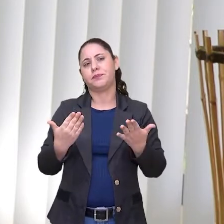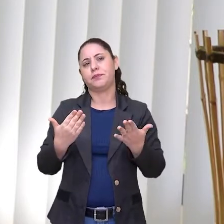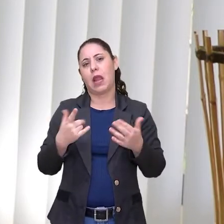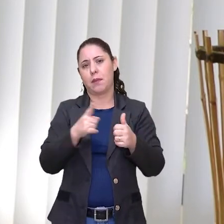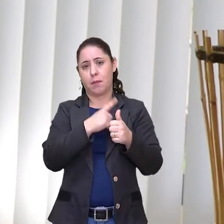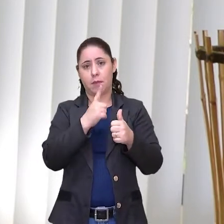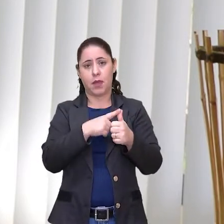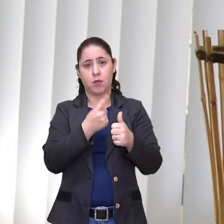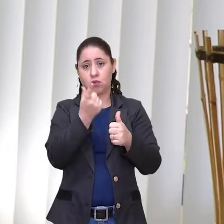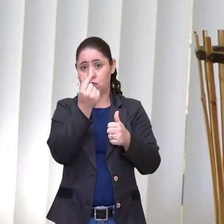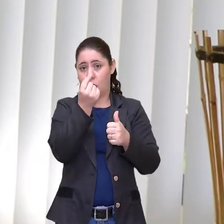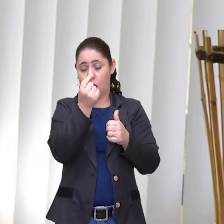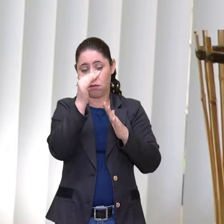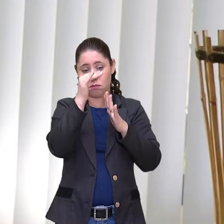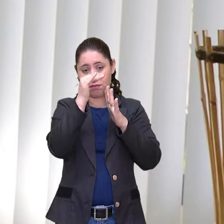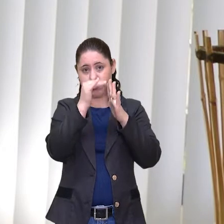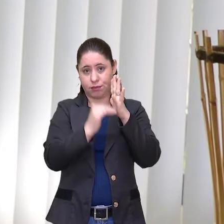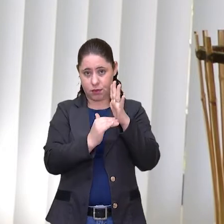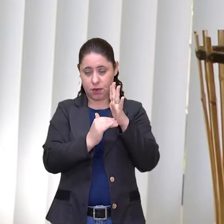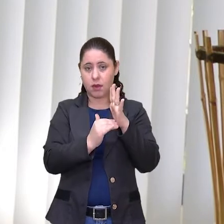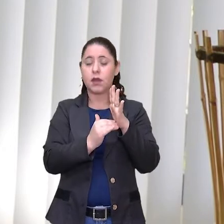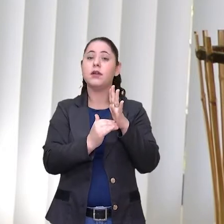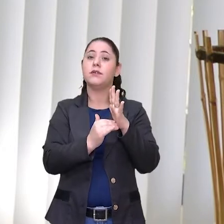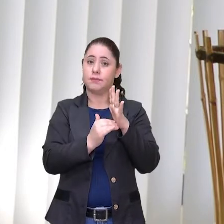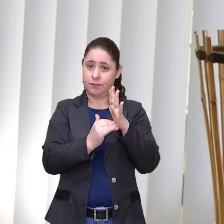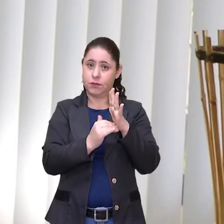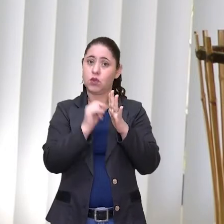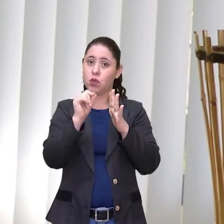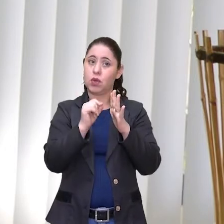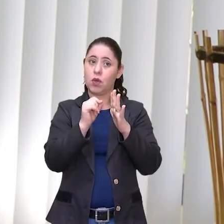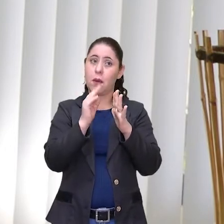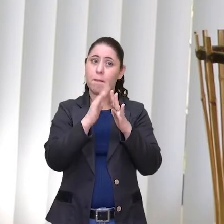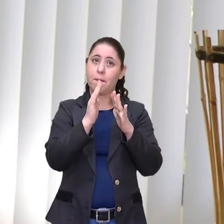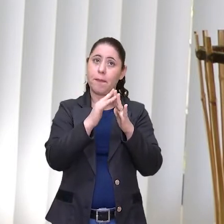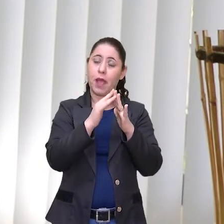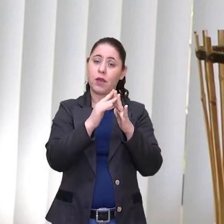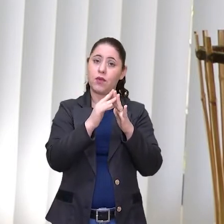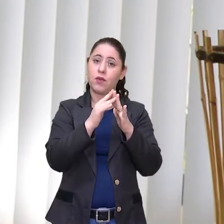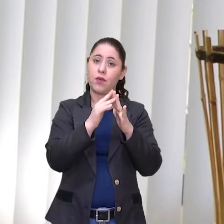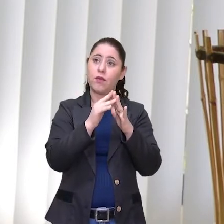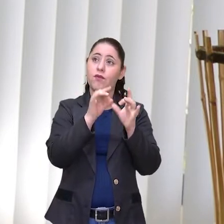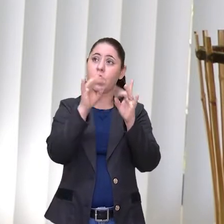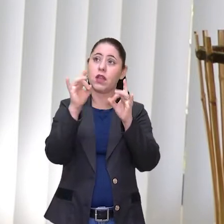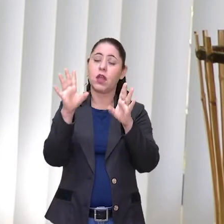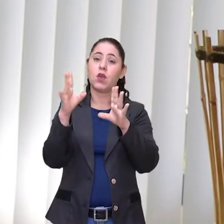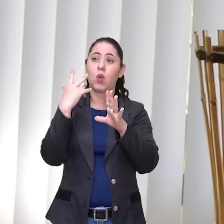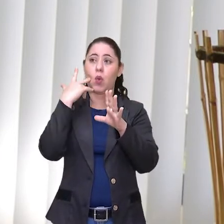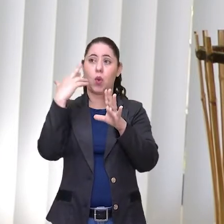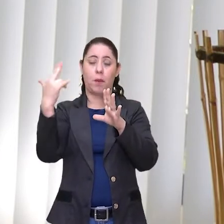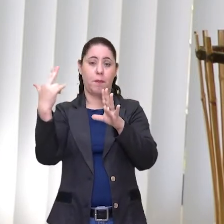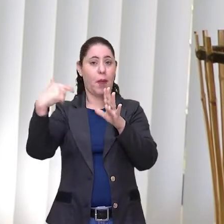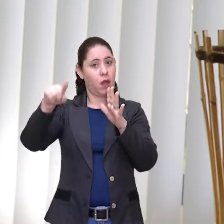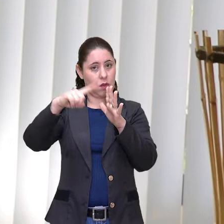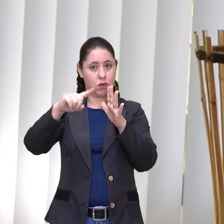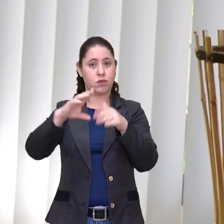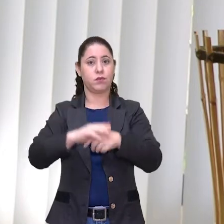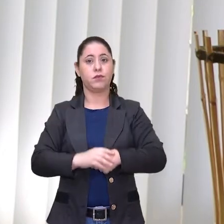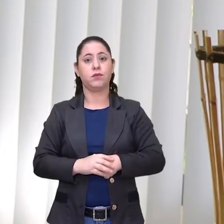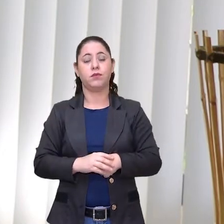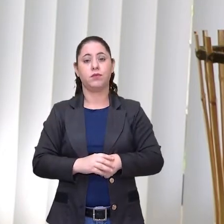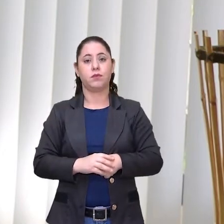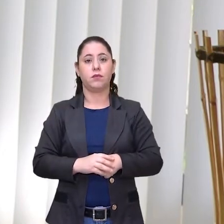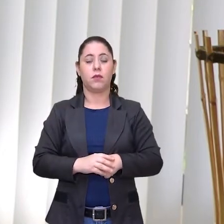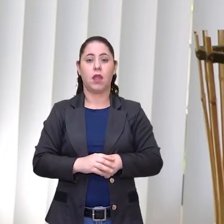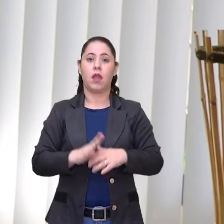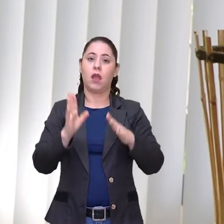pergunta, primeiro que o valor do bem normalmente é menor do que o valor de um bem que está em mercado para